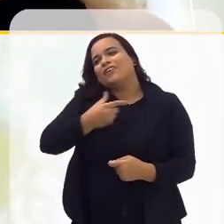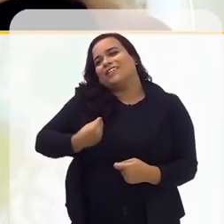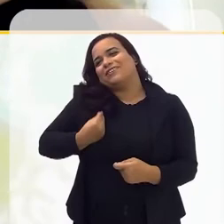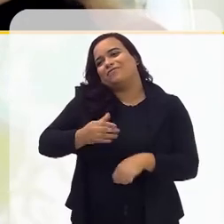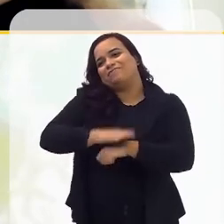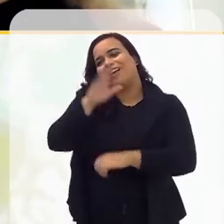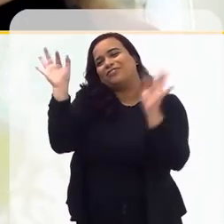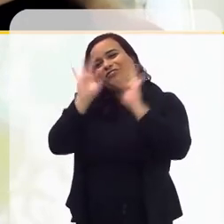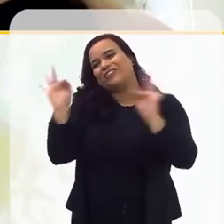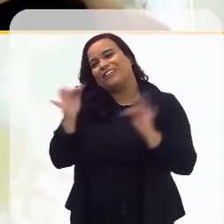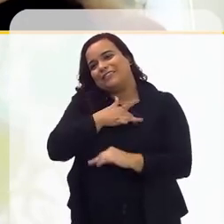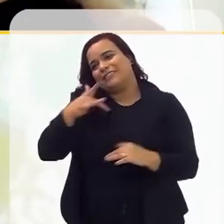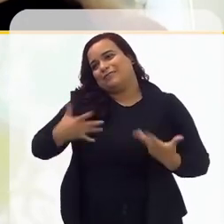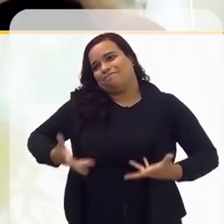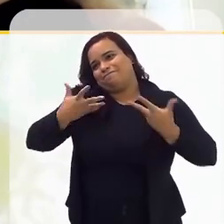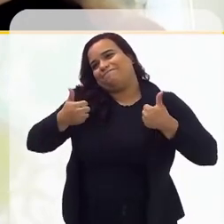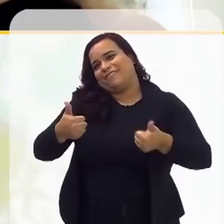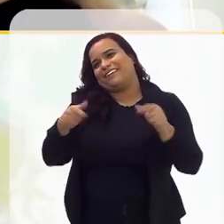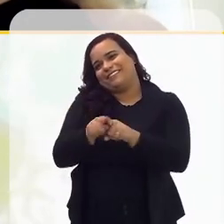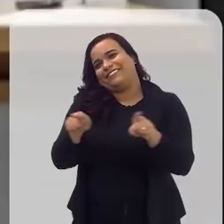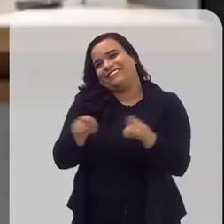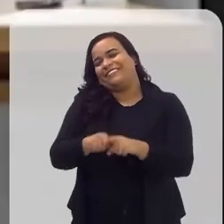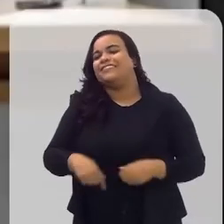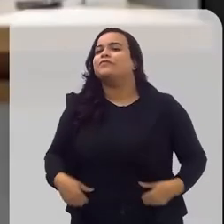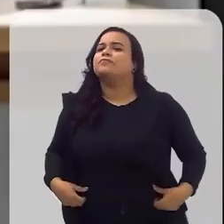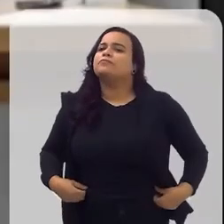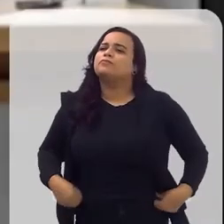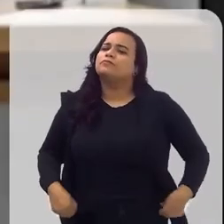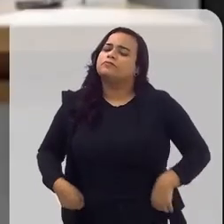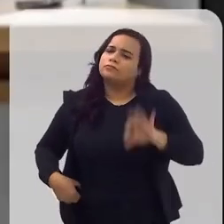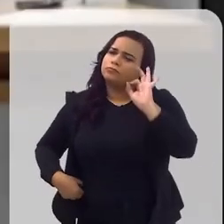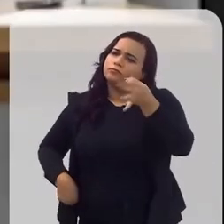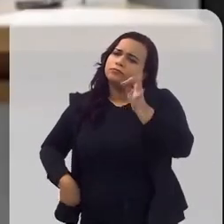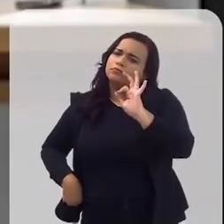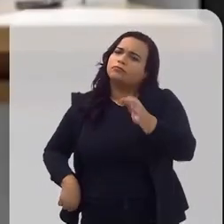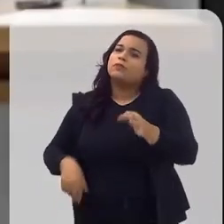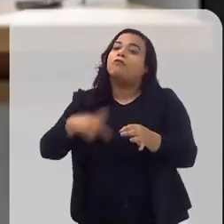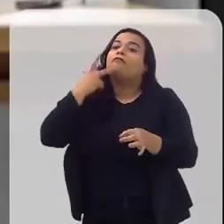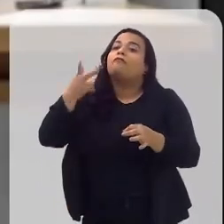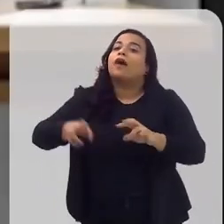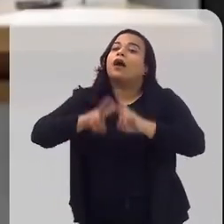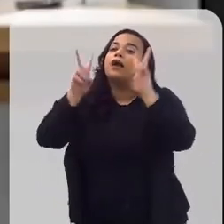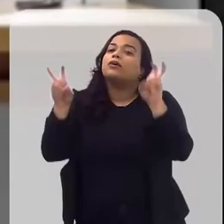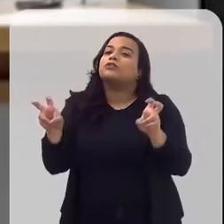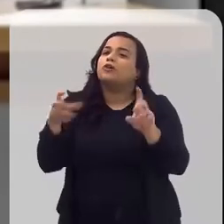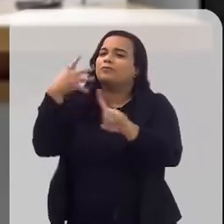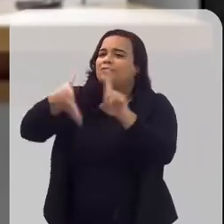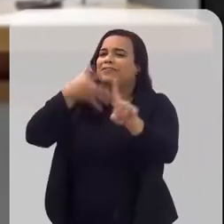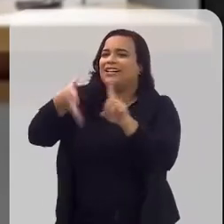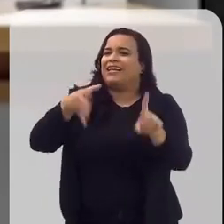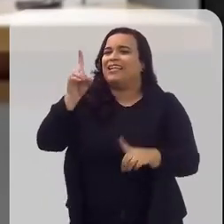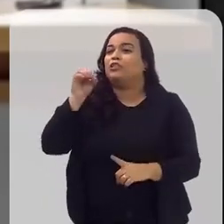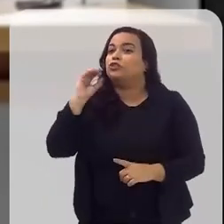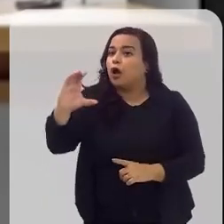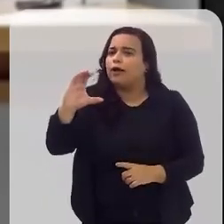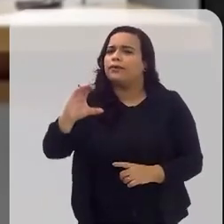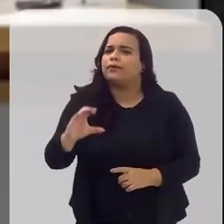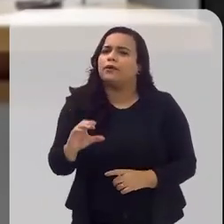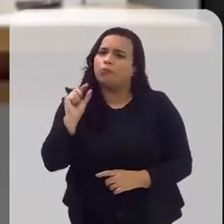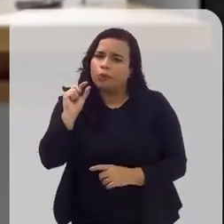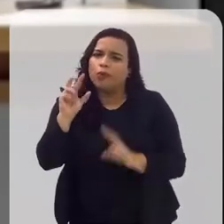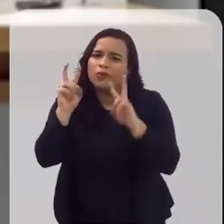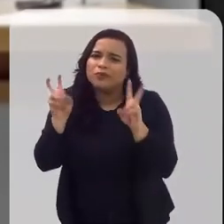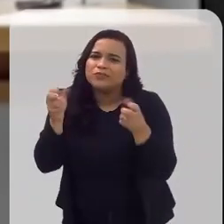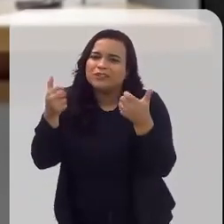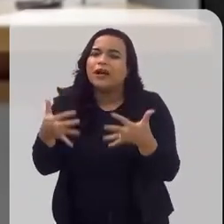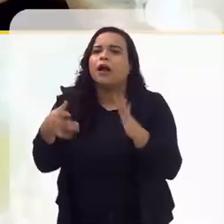fundamental para que a gente tenha uma existência mais feliz e mais saudável também. Sim, com certeza. Fala um pouquinho do DOC, a gente está no finalzinho do